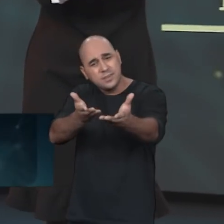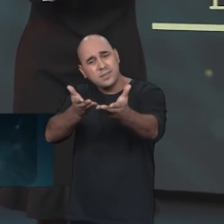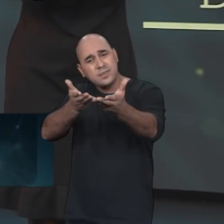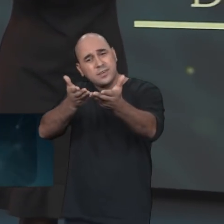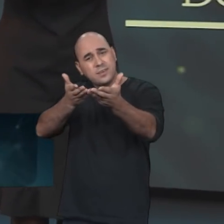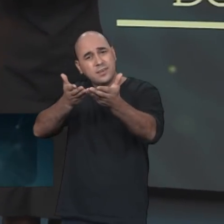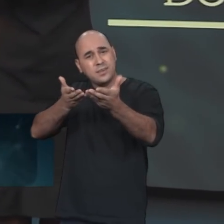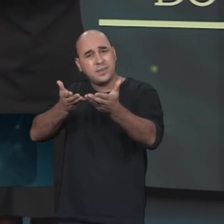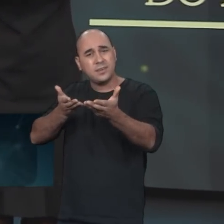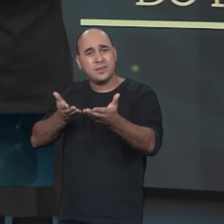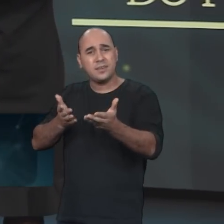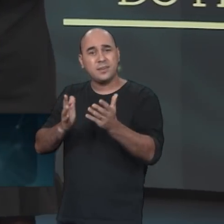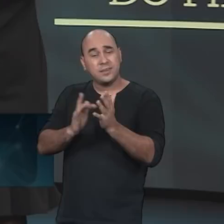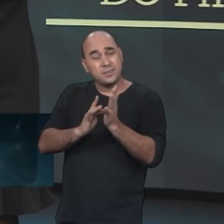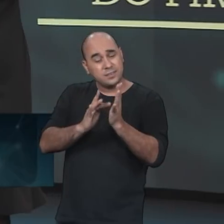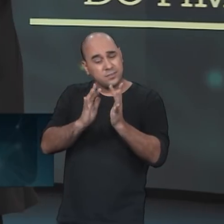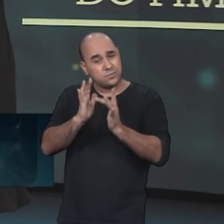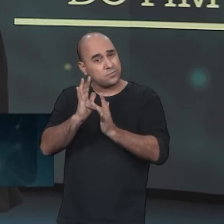estou.